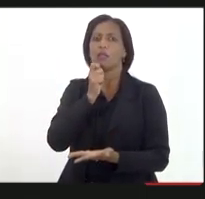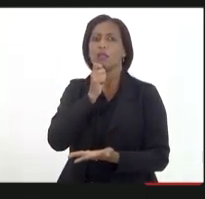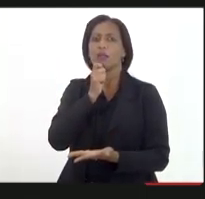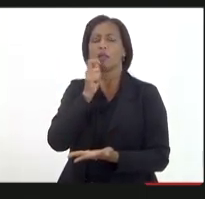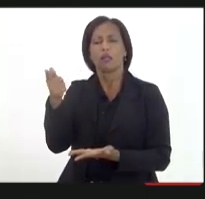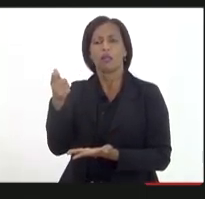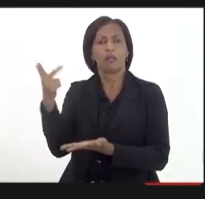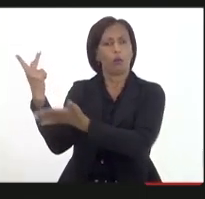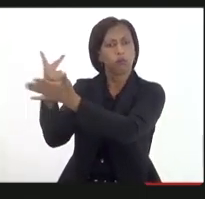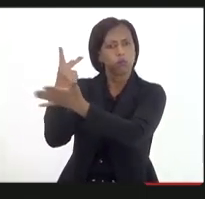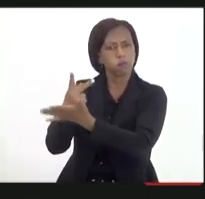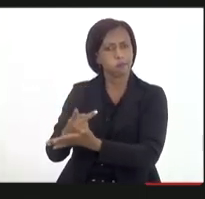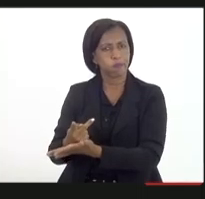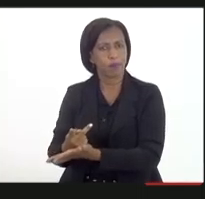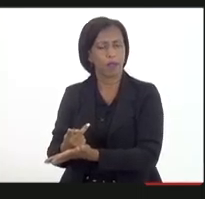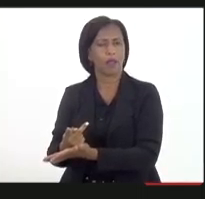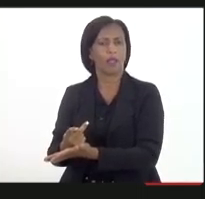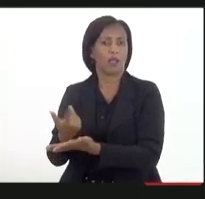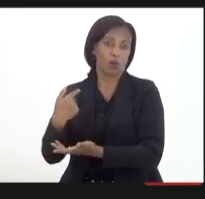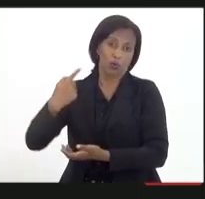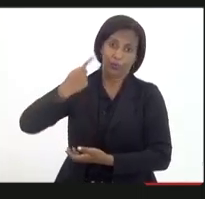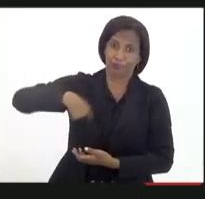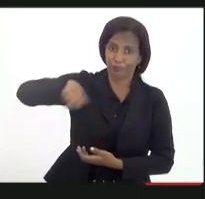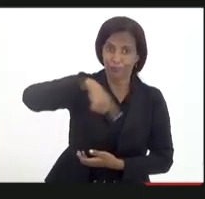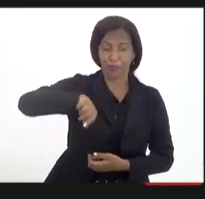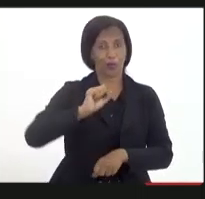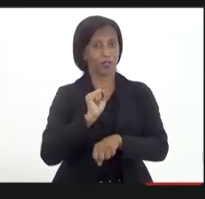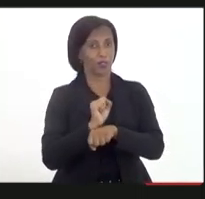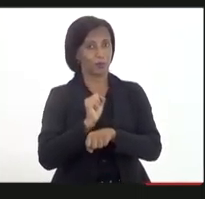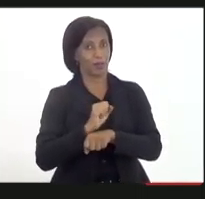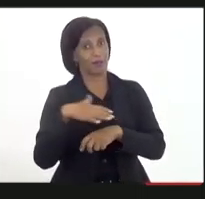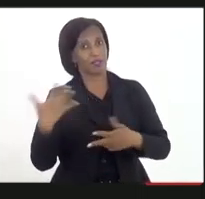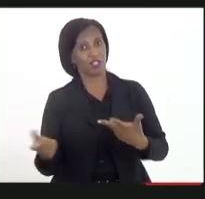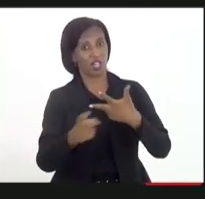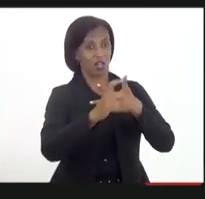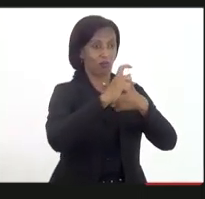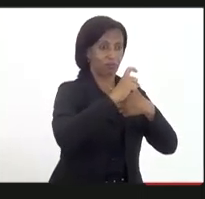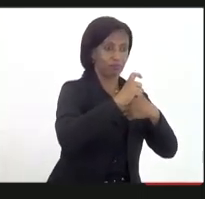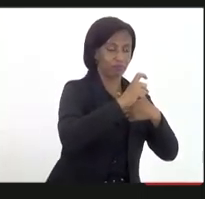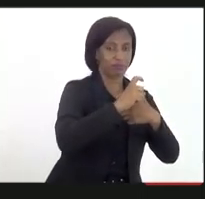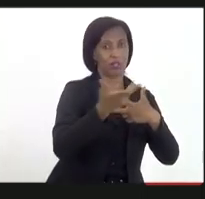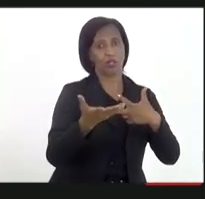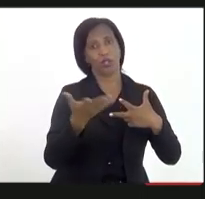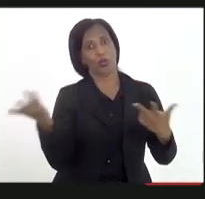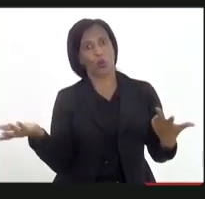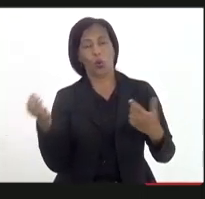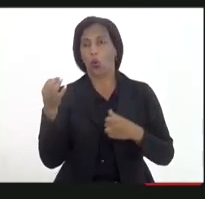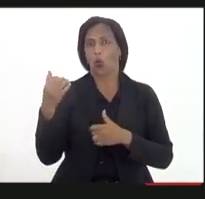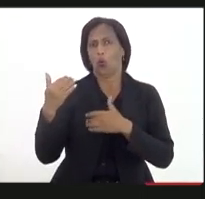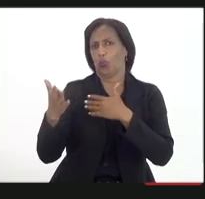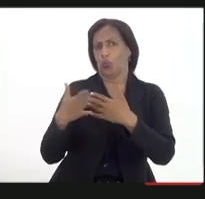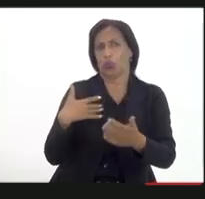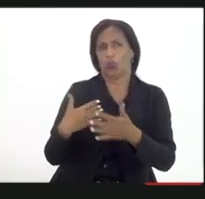a moralidade probidade que nós esperamos né aí já ela no executivo e judiciário ou qualquer outra outro